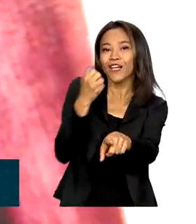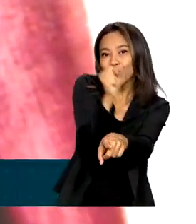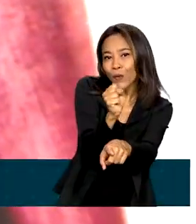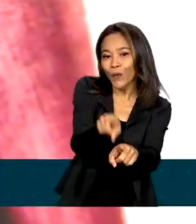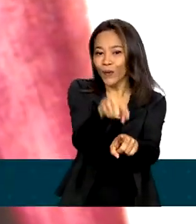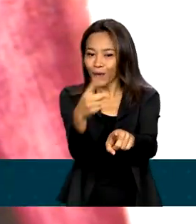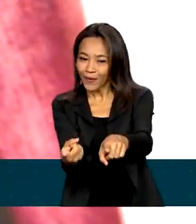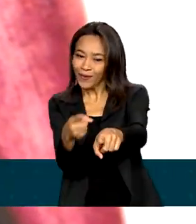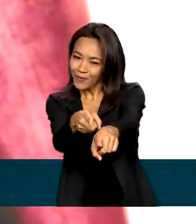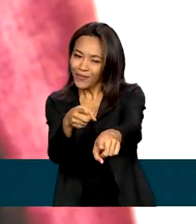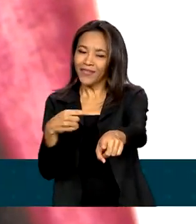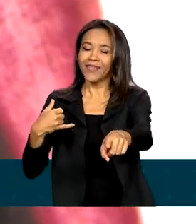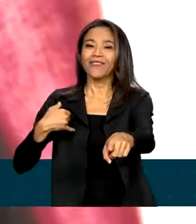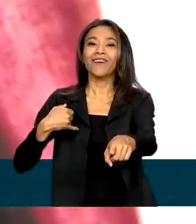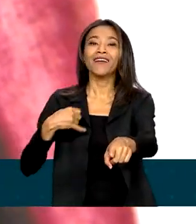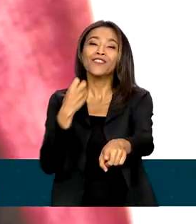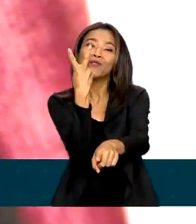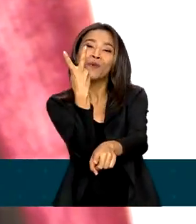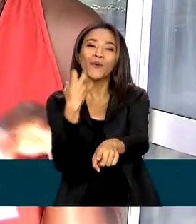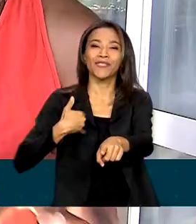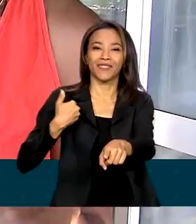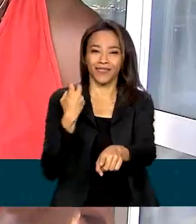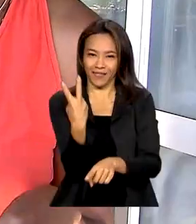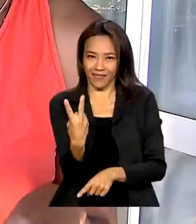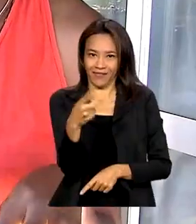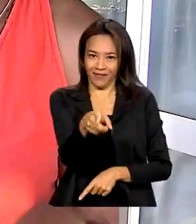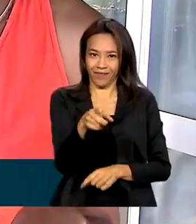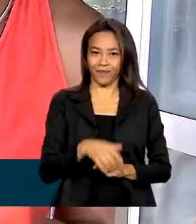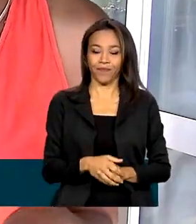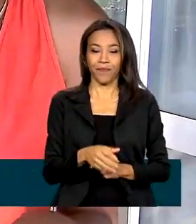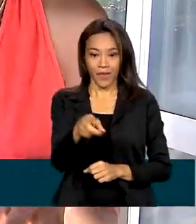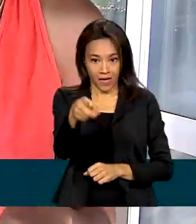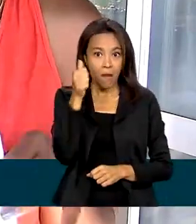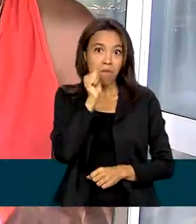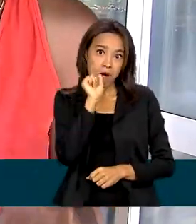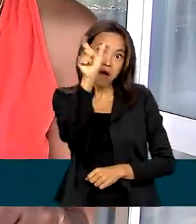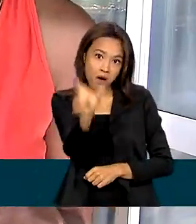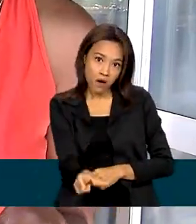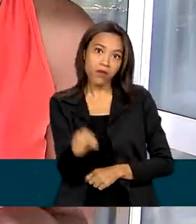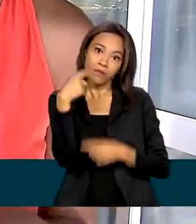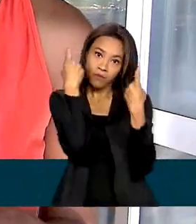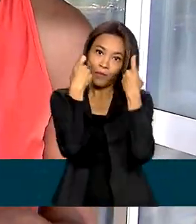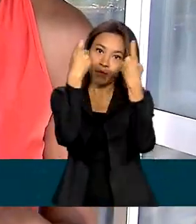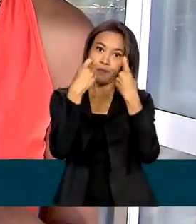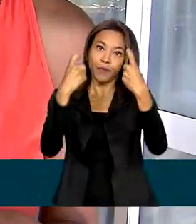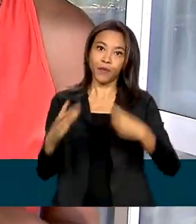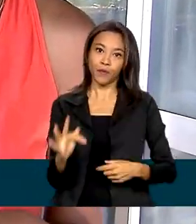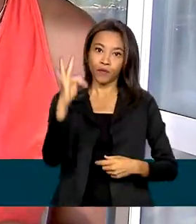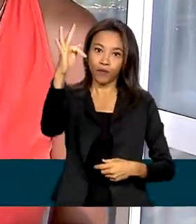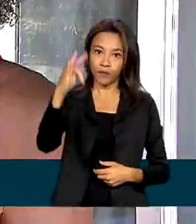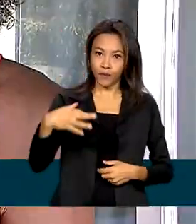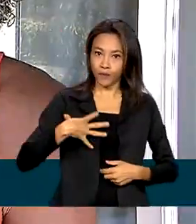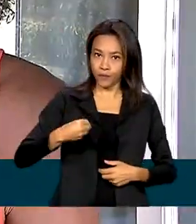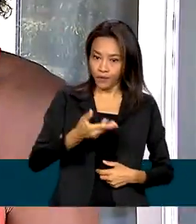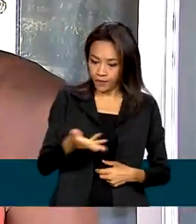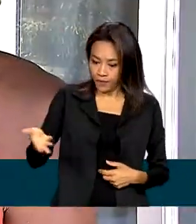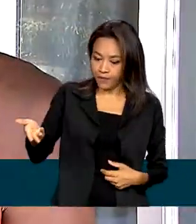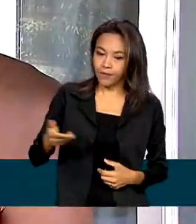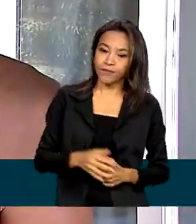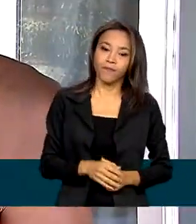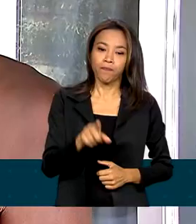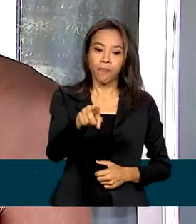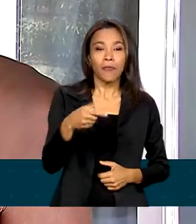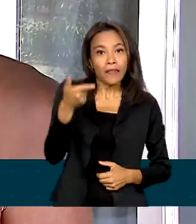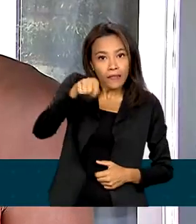pequena Duda, que vai fazer 2 aninhos. Como qualquer mãe, ela se preocupa com o futuro dos filhos. Depois que essa